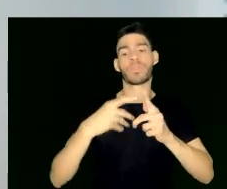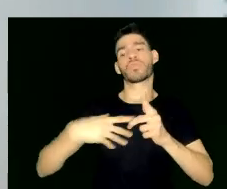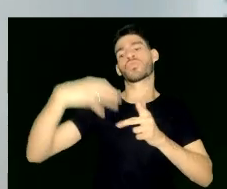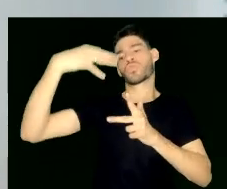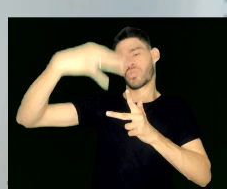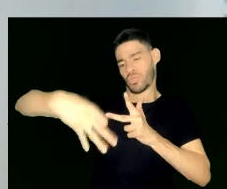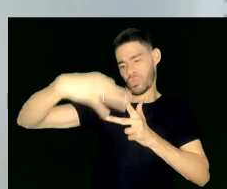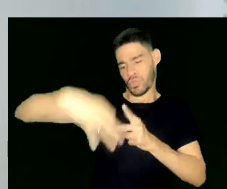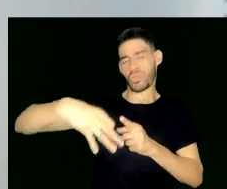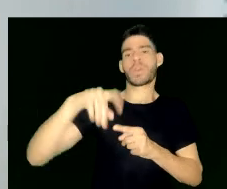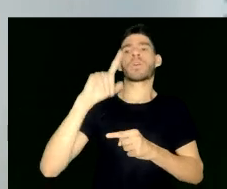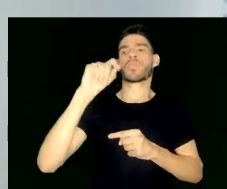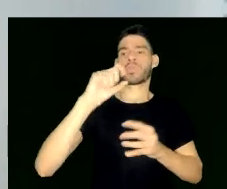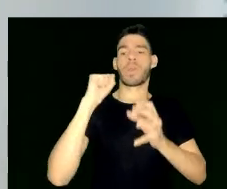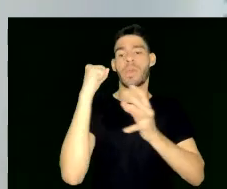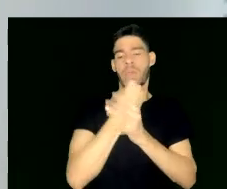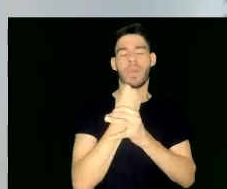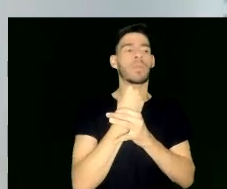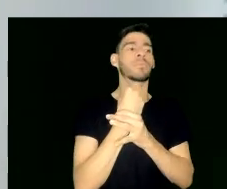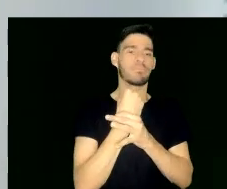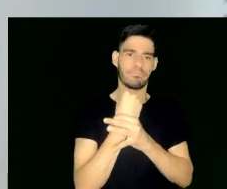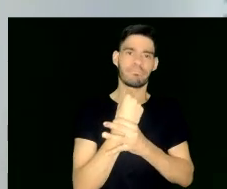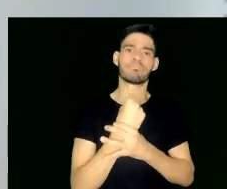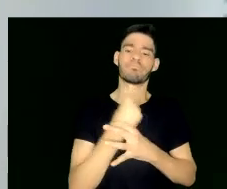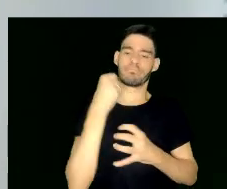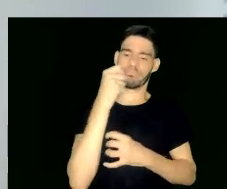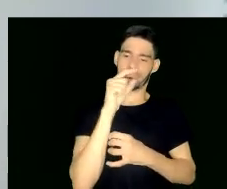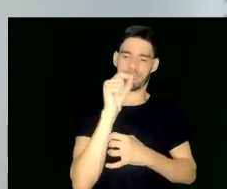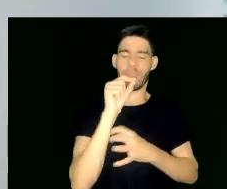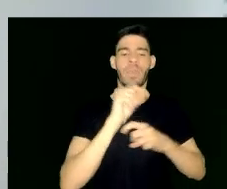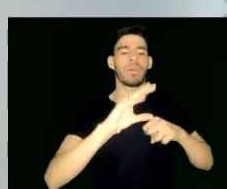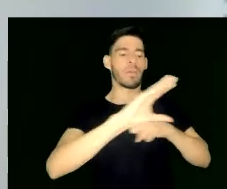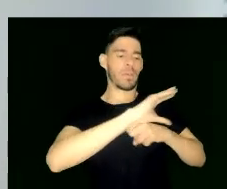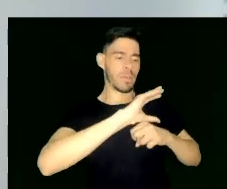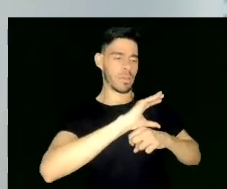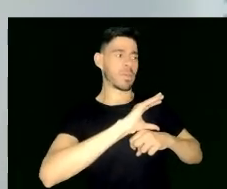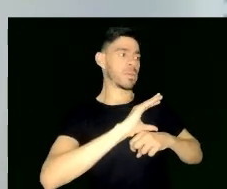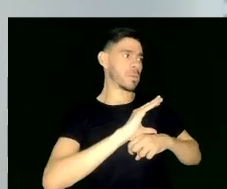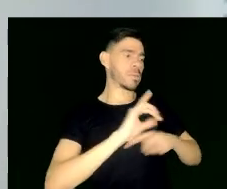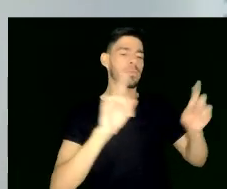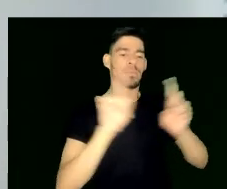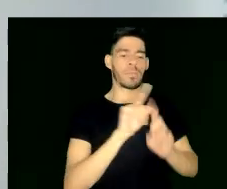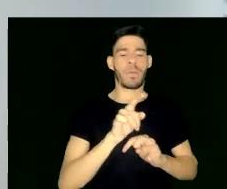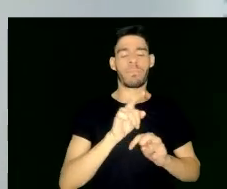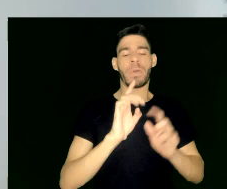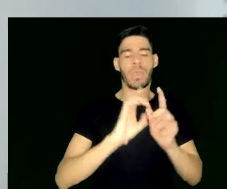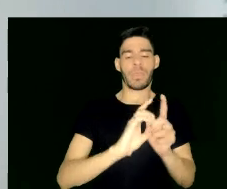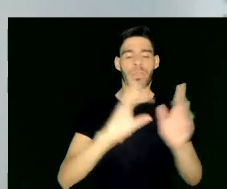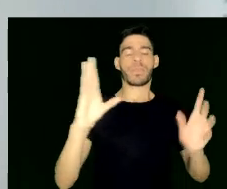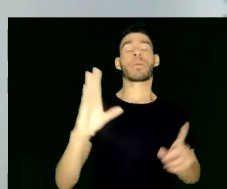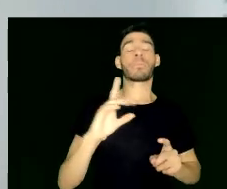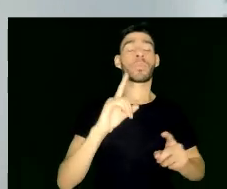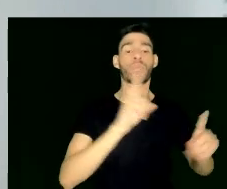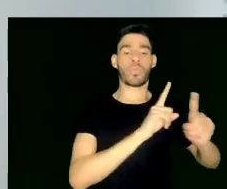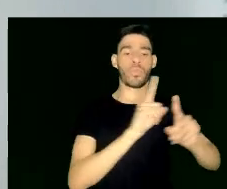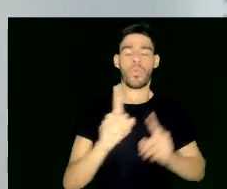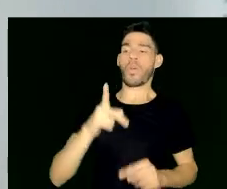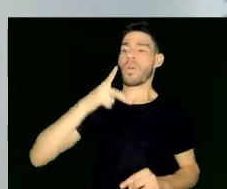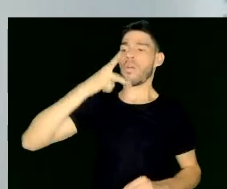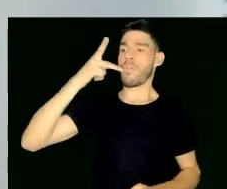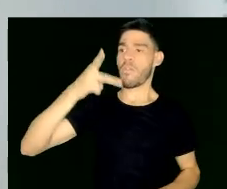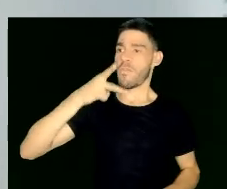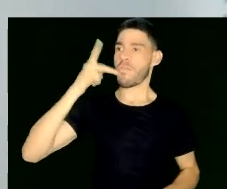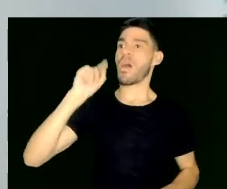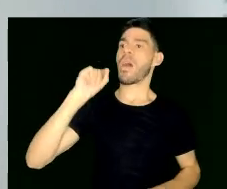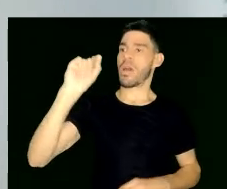limites jurídicos sejam as bandeiras garantidoras da Constituição e também do regime democrático